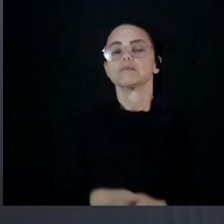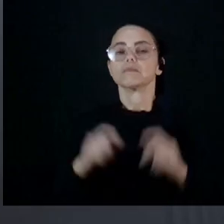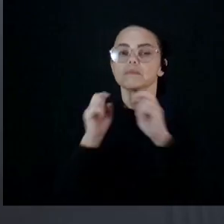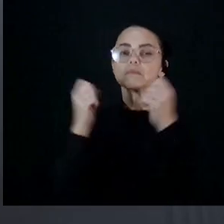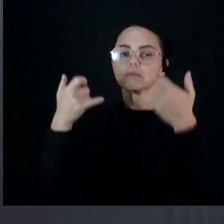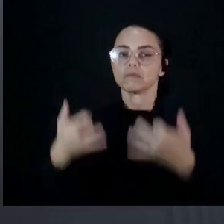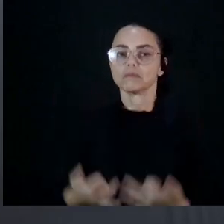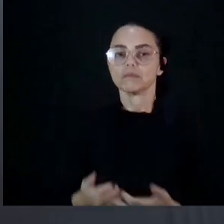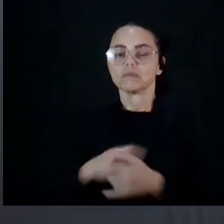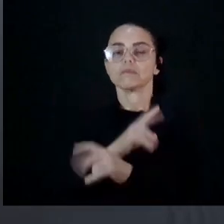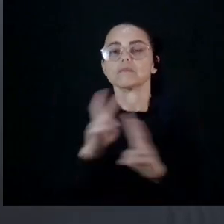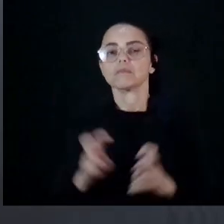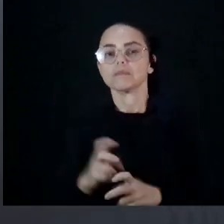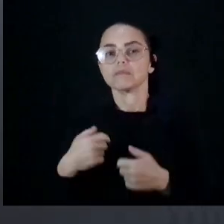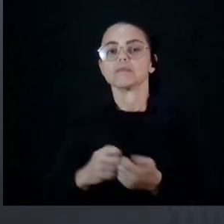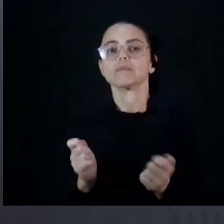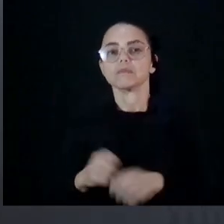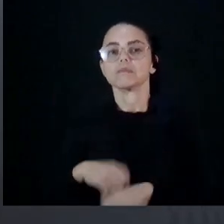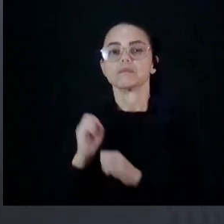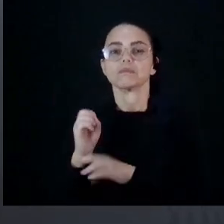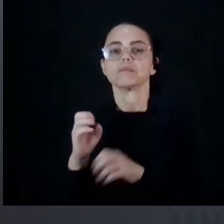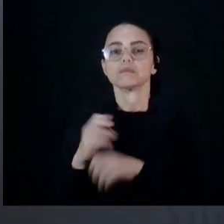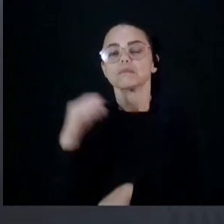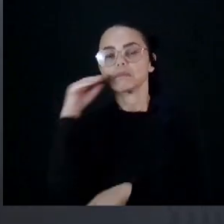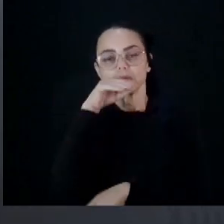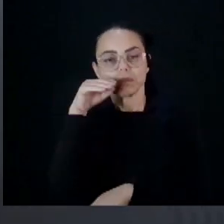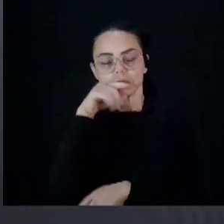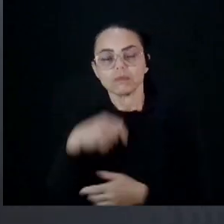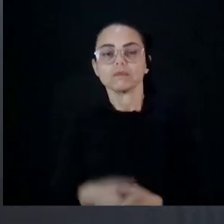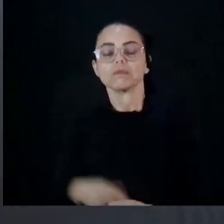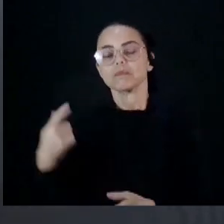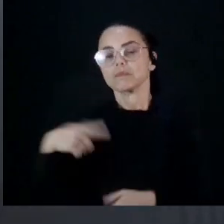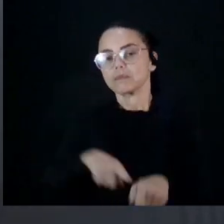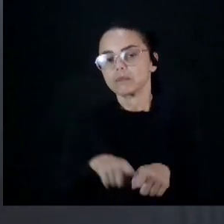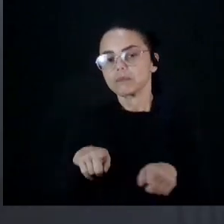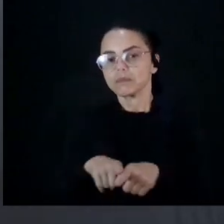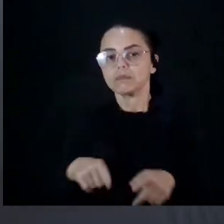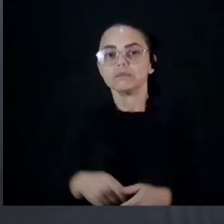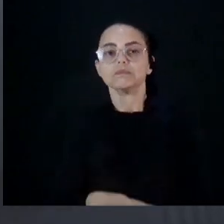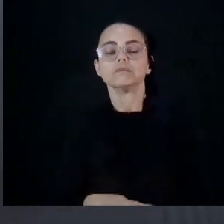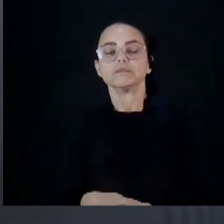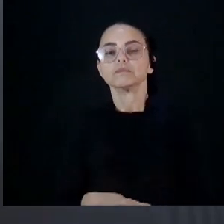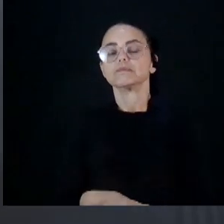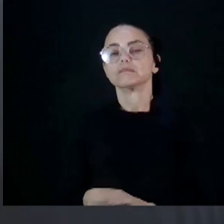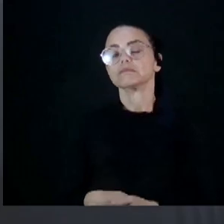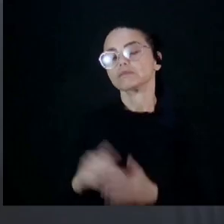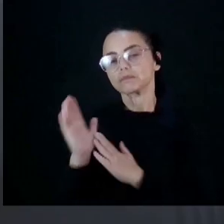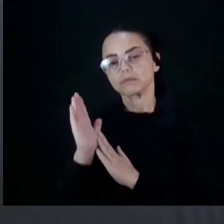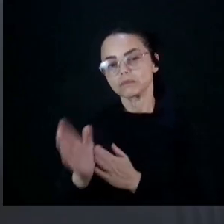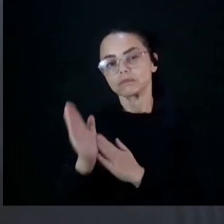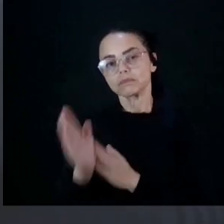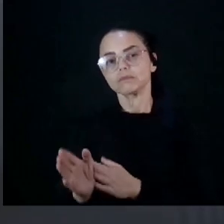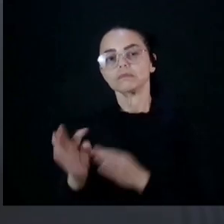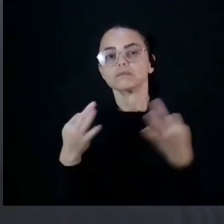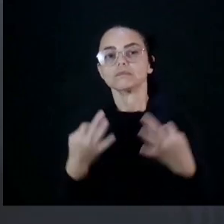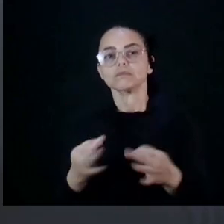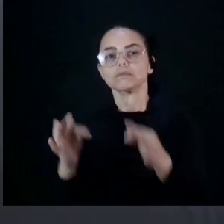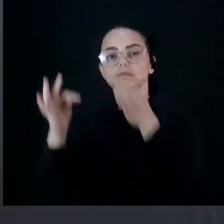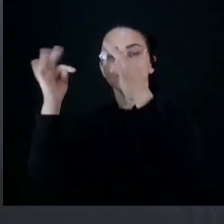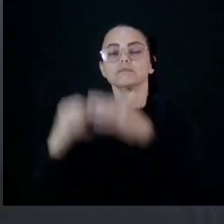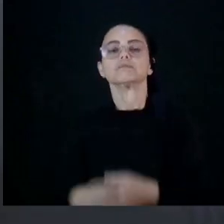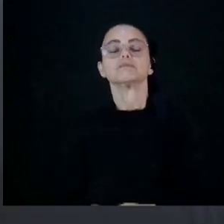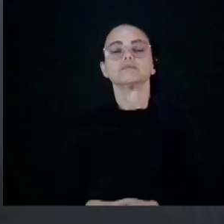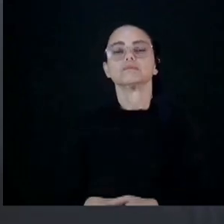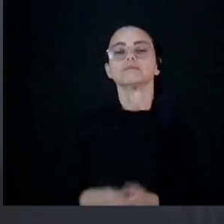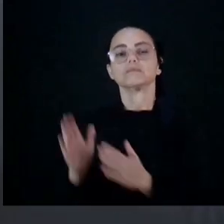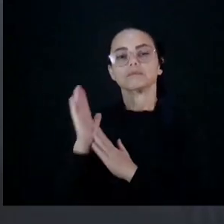dessa capacitação dos funcionários, né, para que eles também sigam com essa tecnologia, para que eles acompanhem